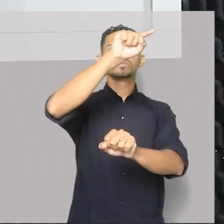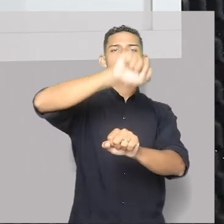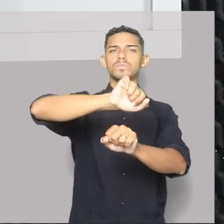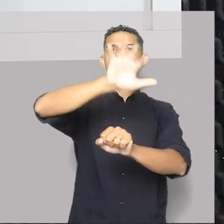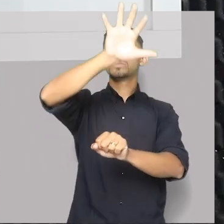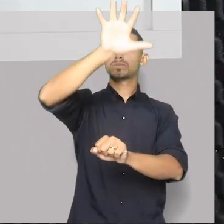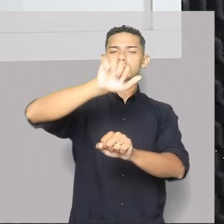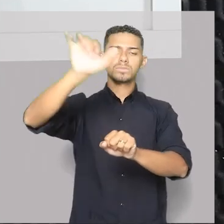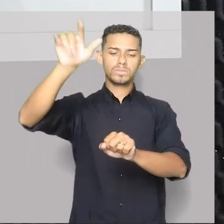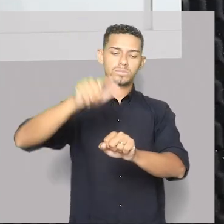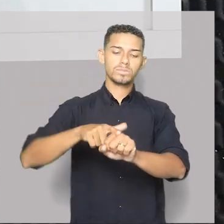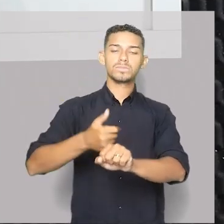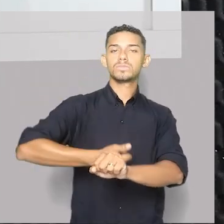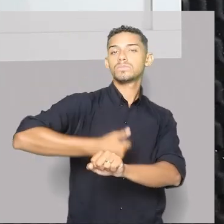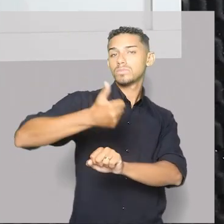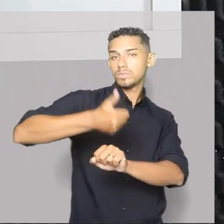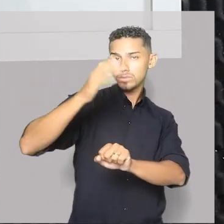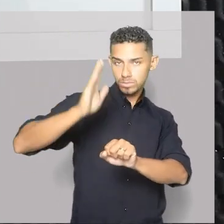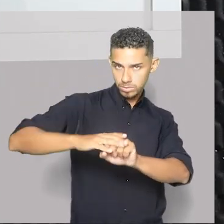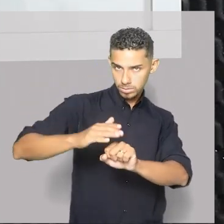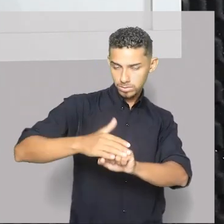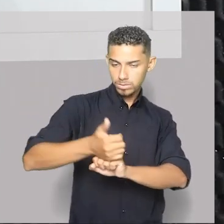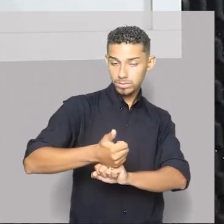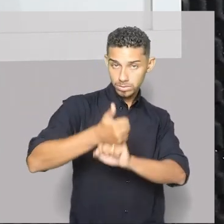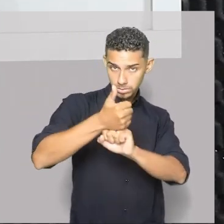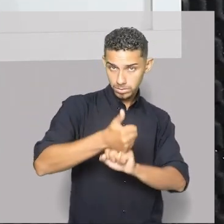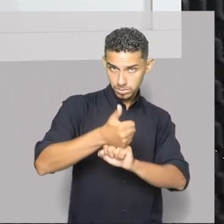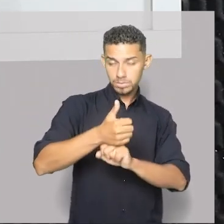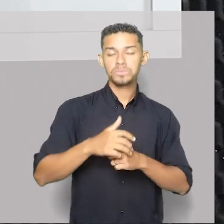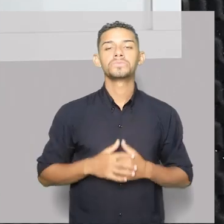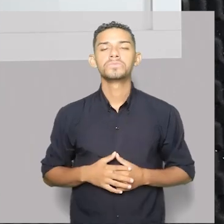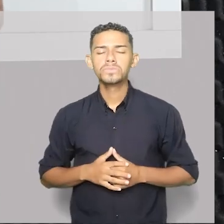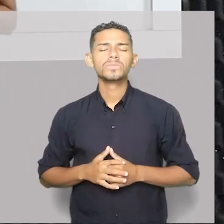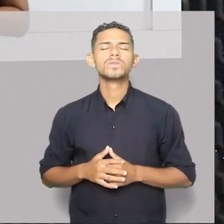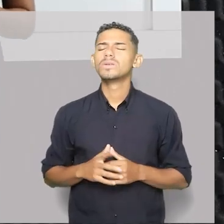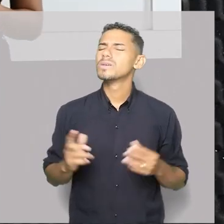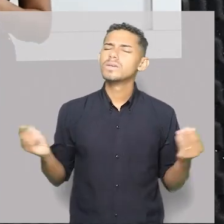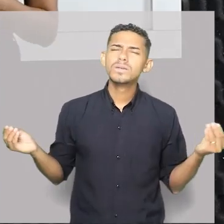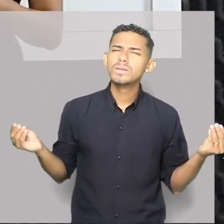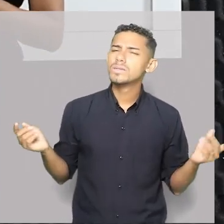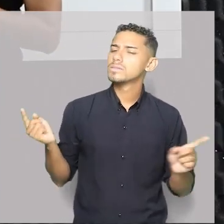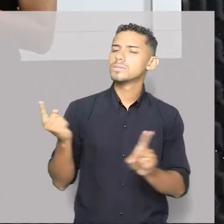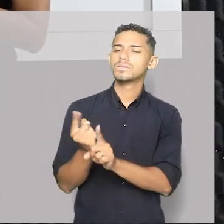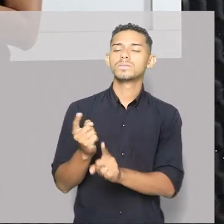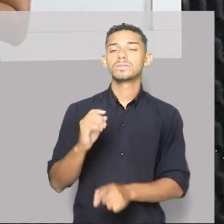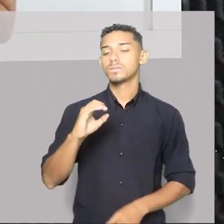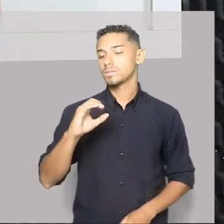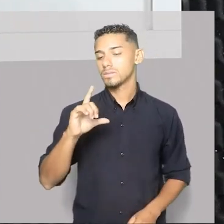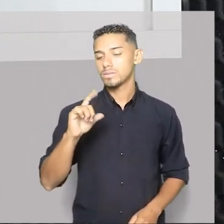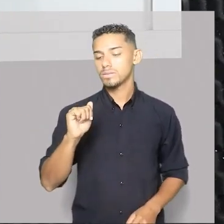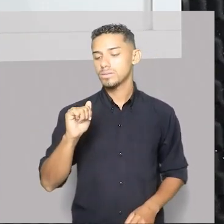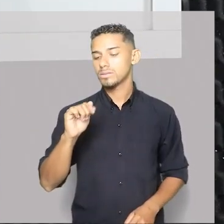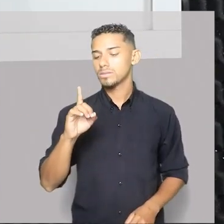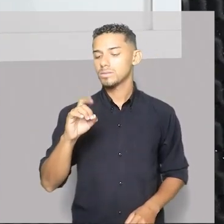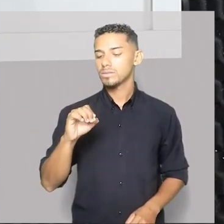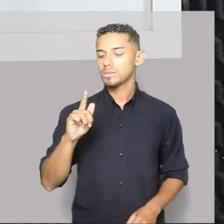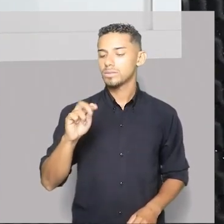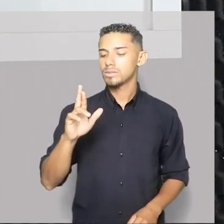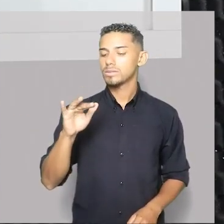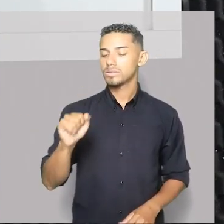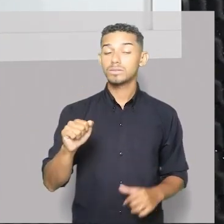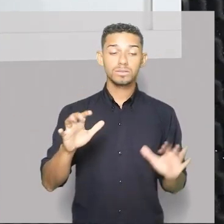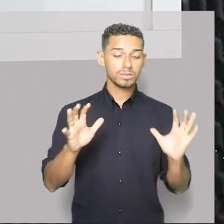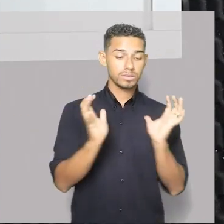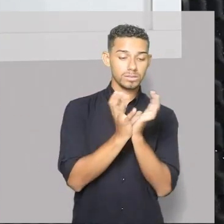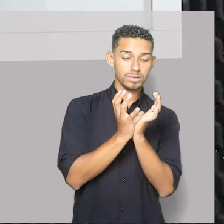nesse cladograma, tá certo? Aí isso, o que mais que a gente pode descobrir a partir de um cladograma? Grupos, tá? A gente